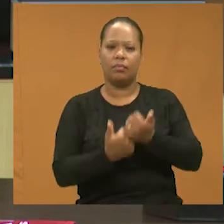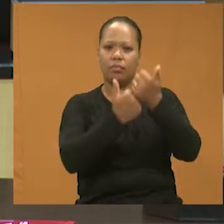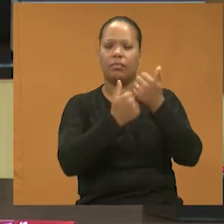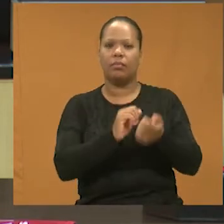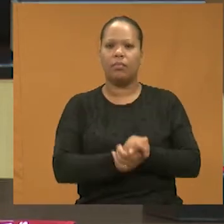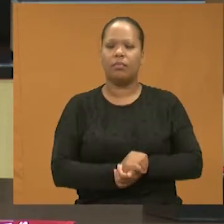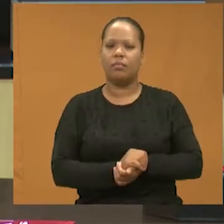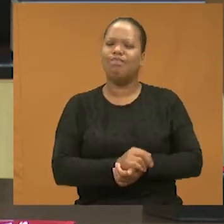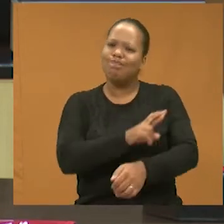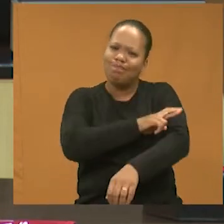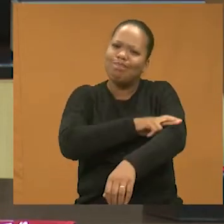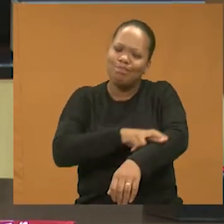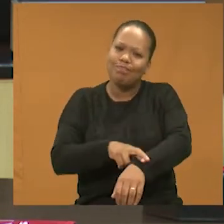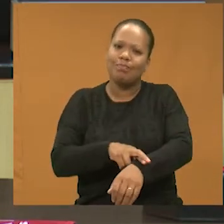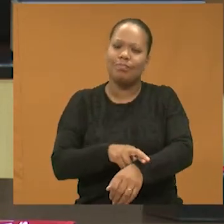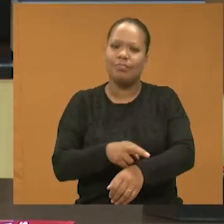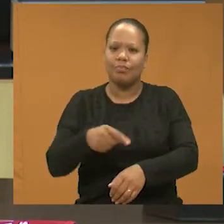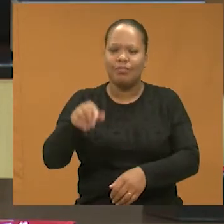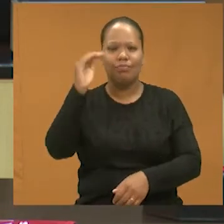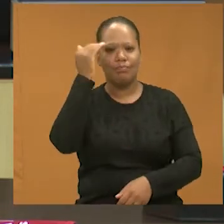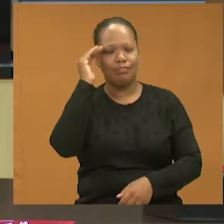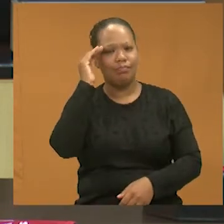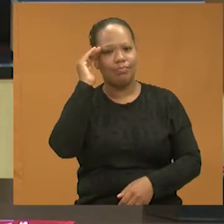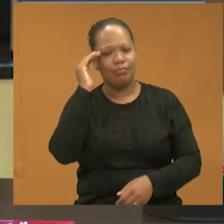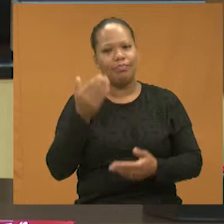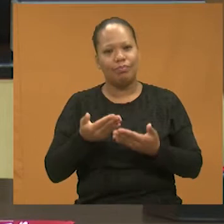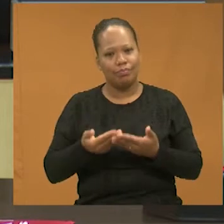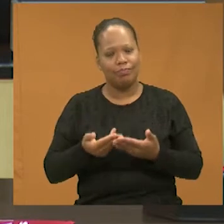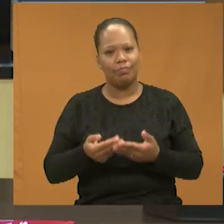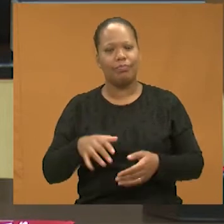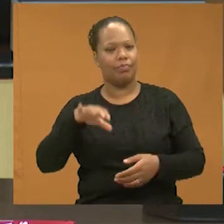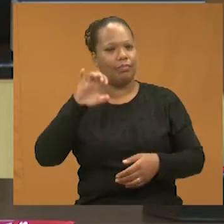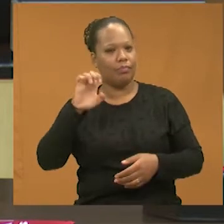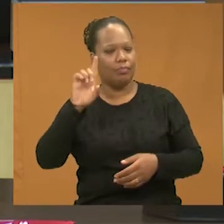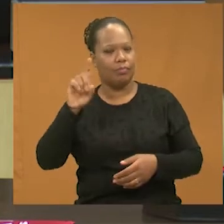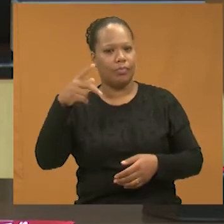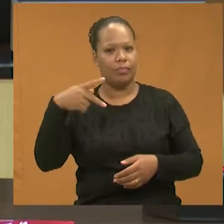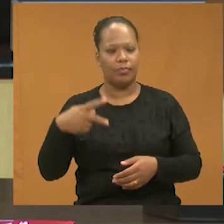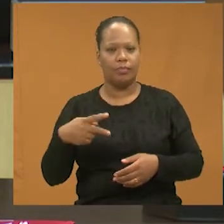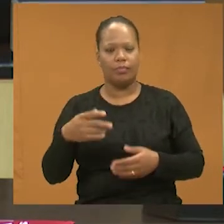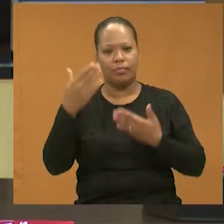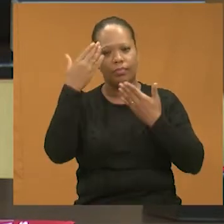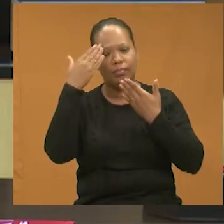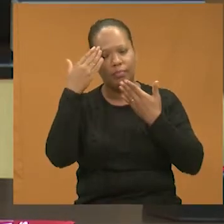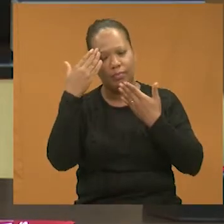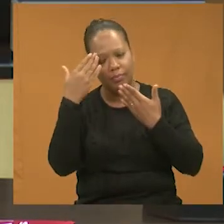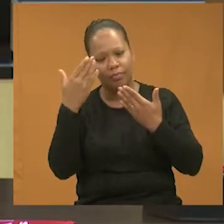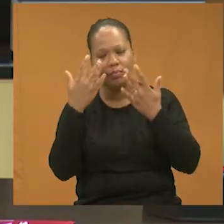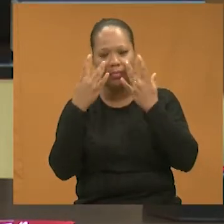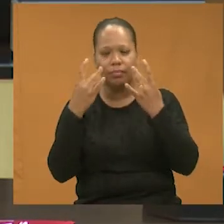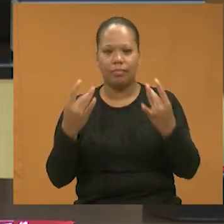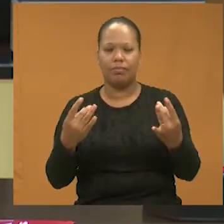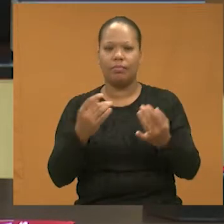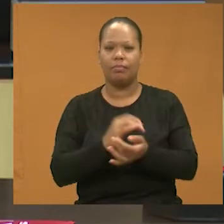muito respeitosamente, recorremos à compreensão e aos préstimos da EDP e antecipando agradecimento pela atenção